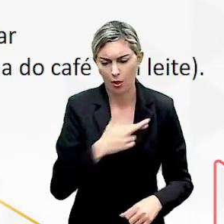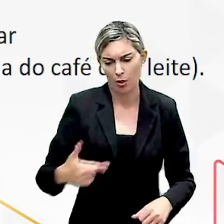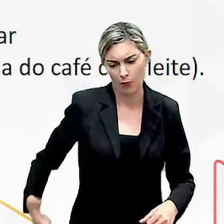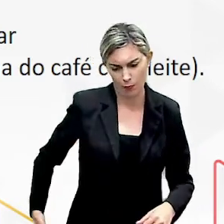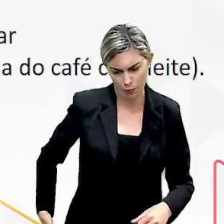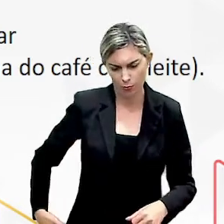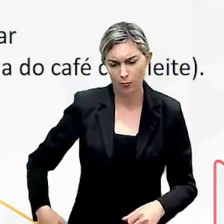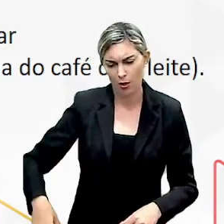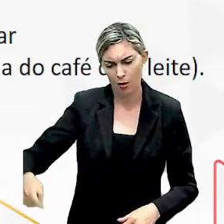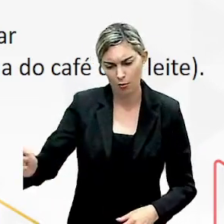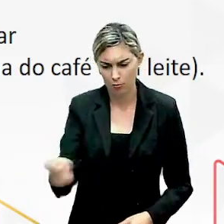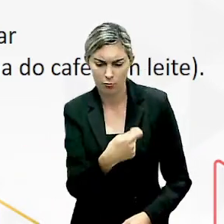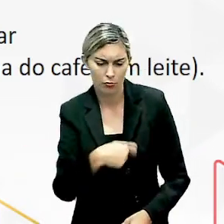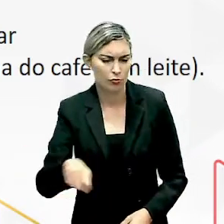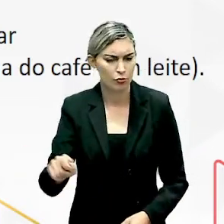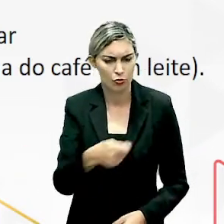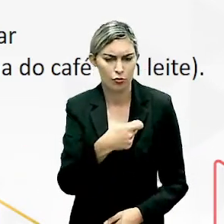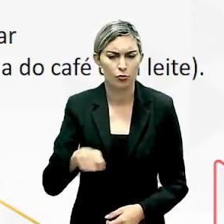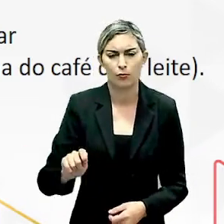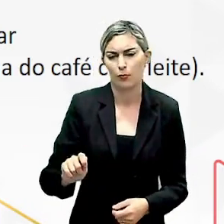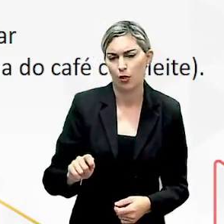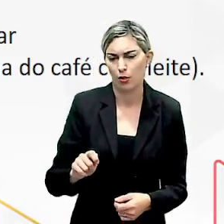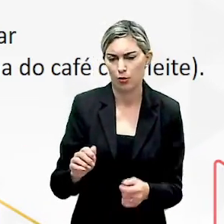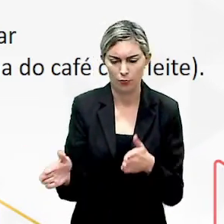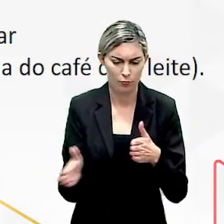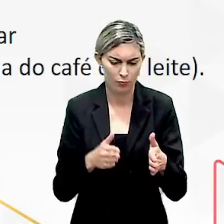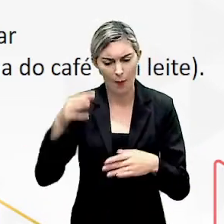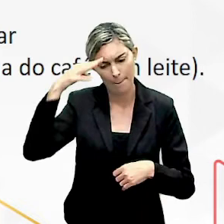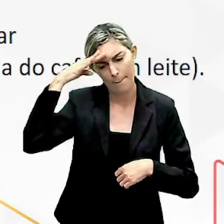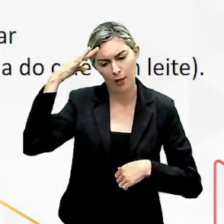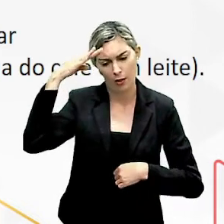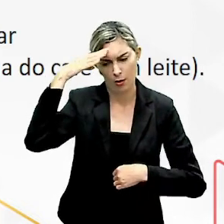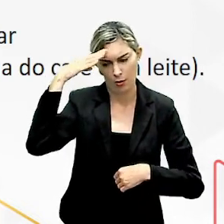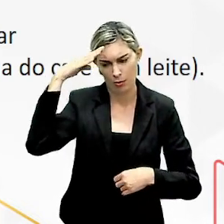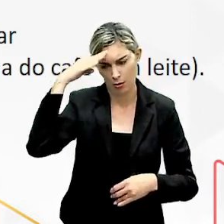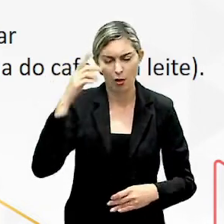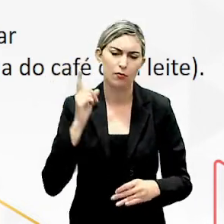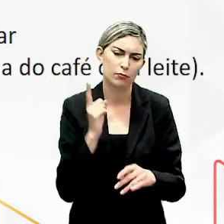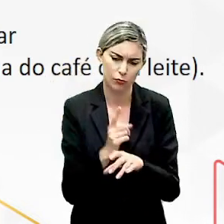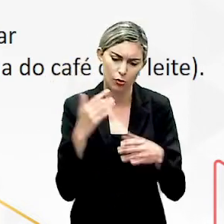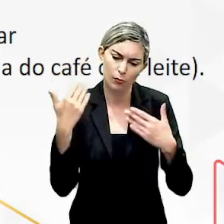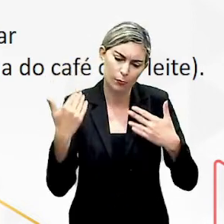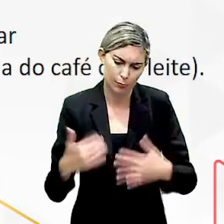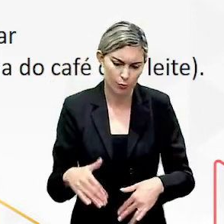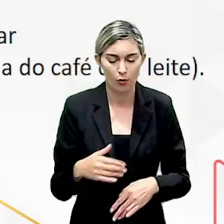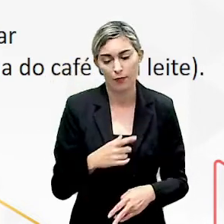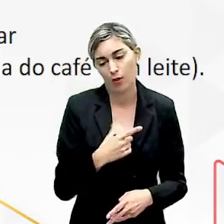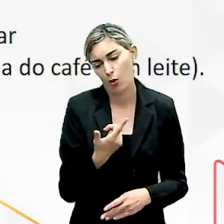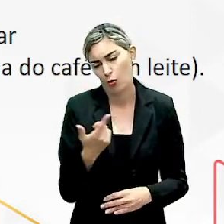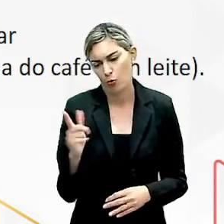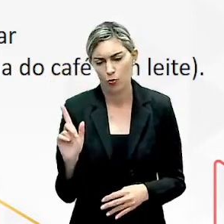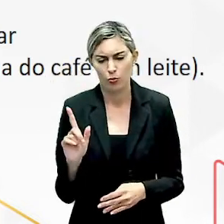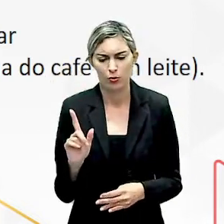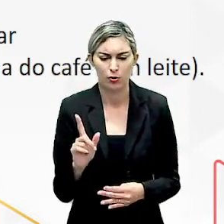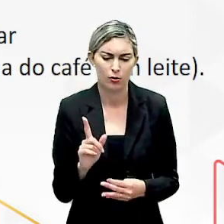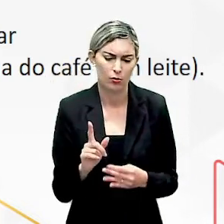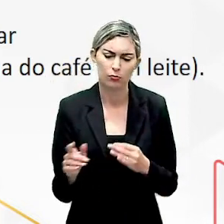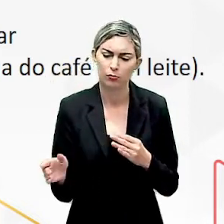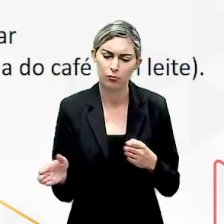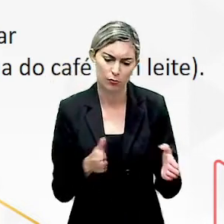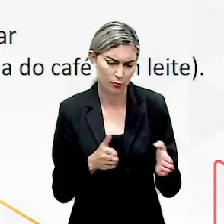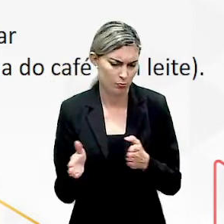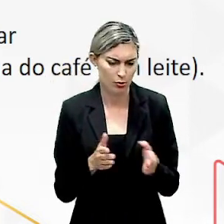da Espada, também conhecida como fase militar. Você pode encontrar nas provas assim. Em outras palavras, um período